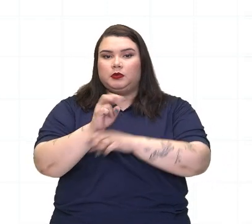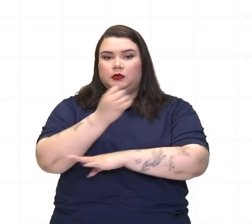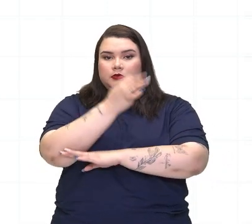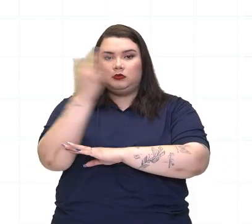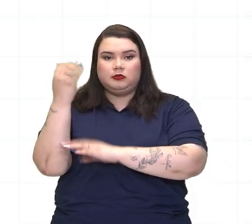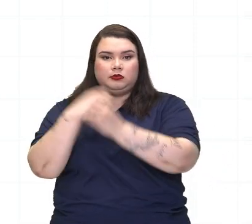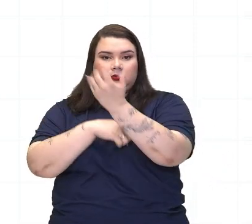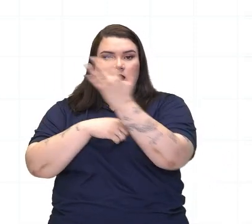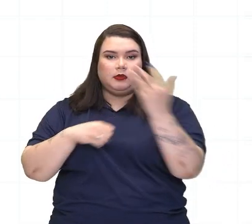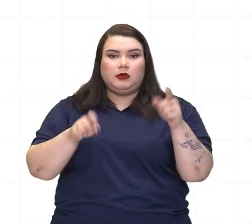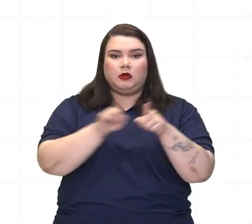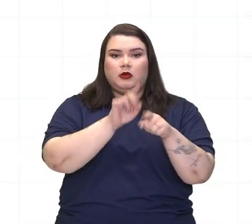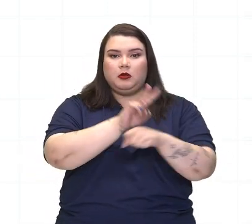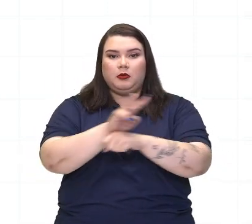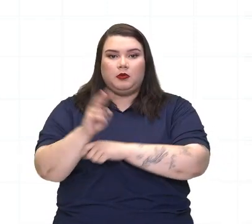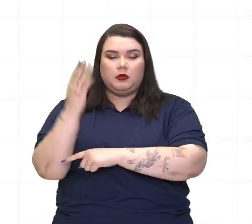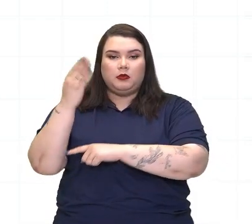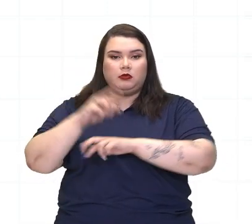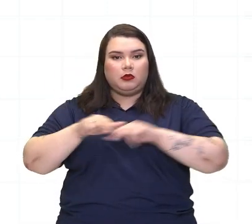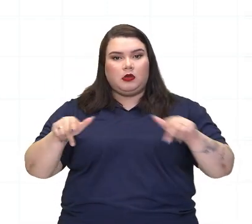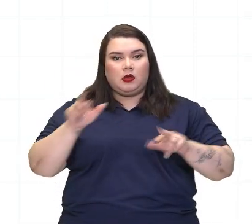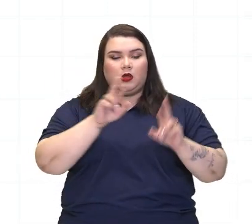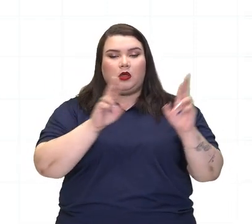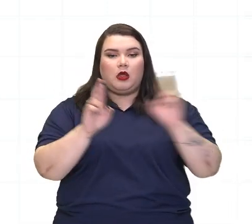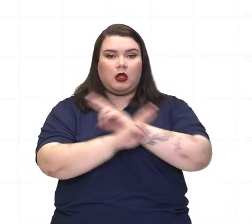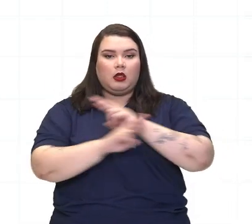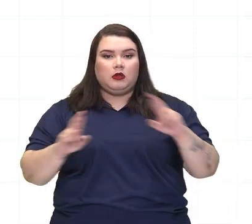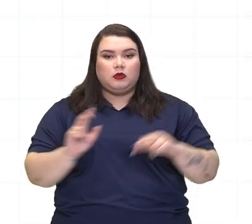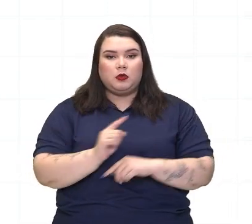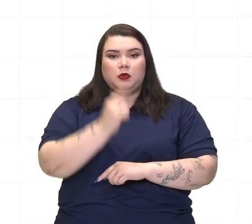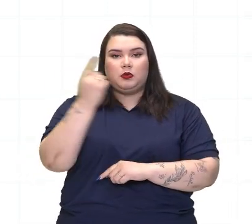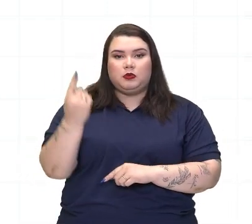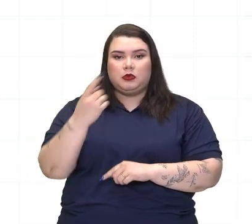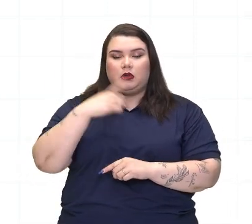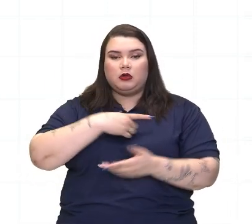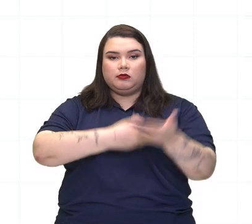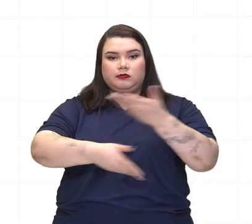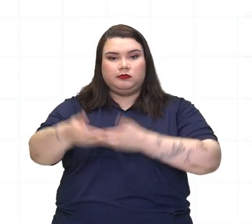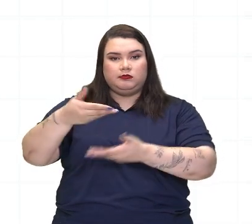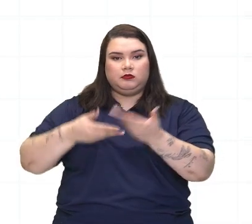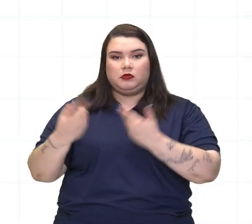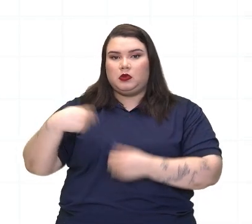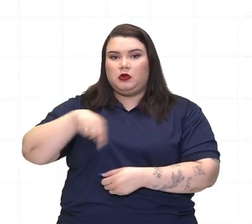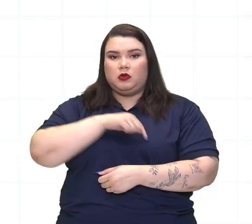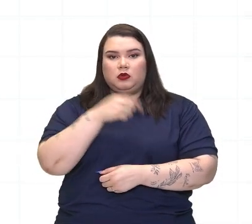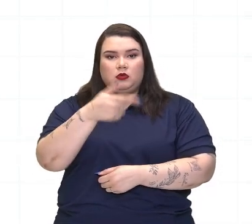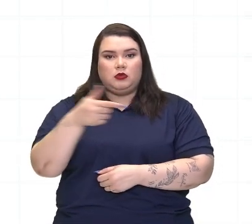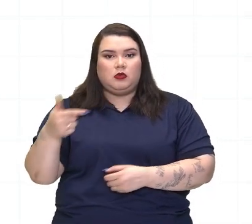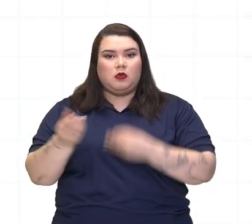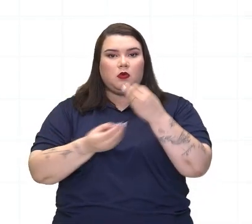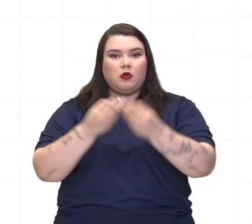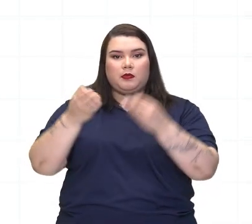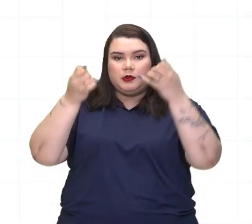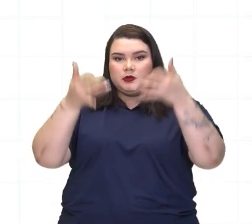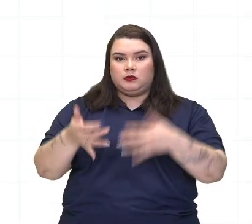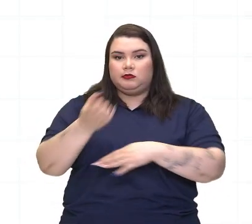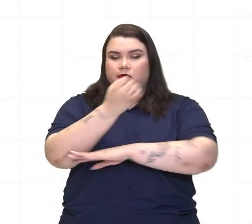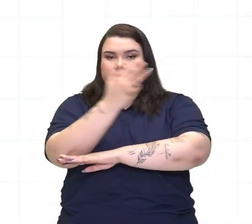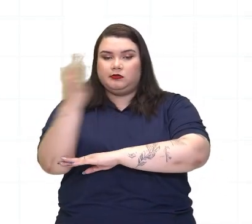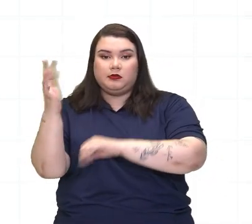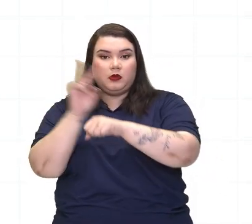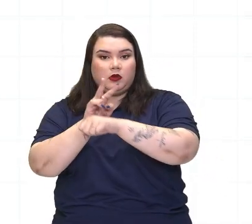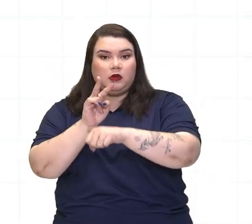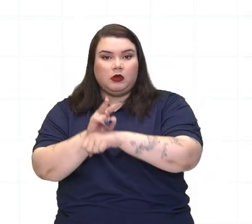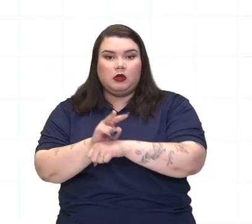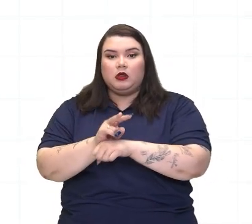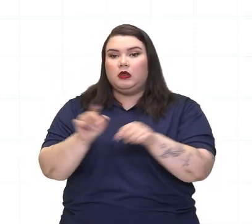meio ambiente e da biodiversidade é uma relação única, semiótica e ritualista. Não temos como falar em preservação do meio